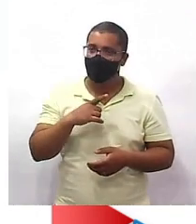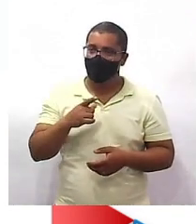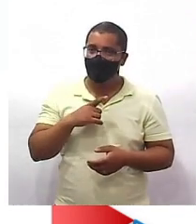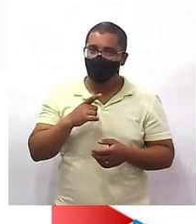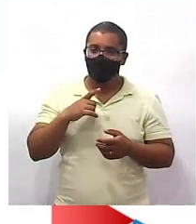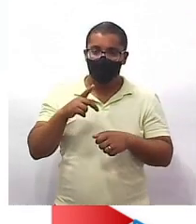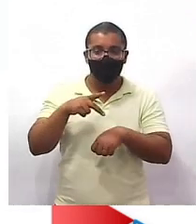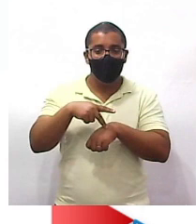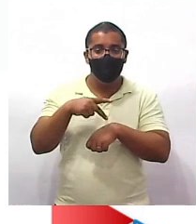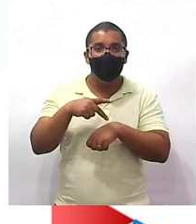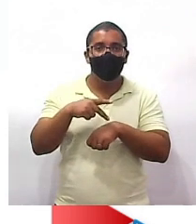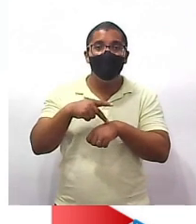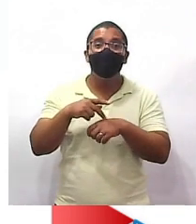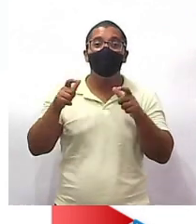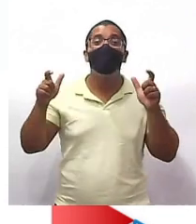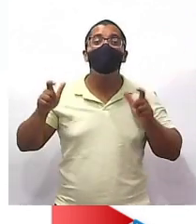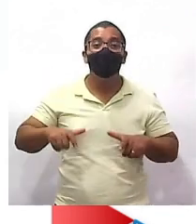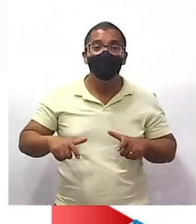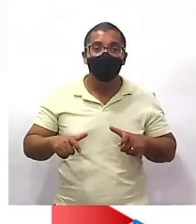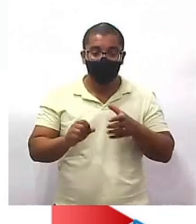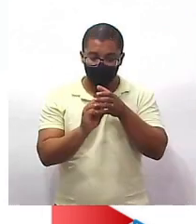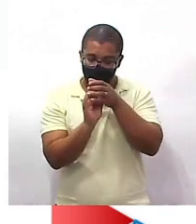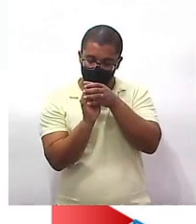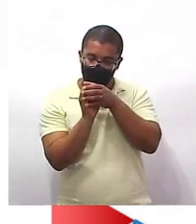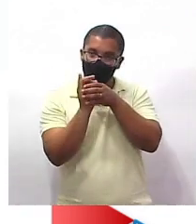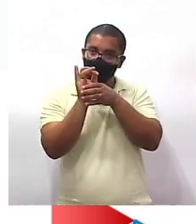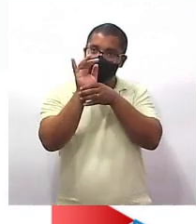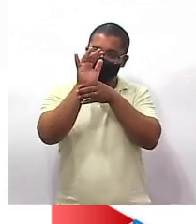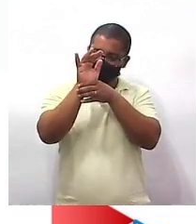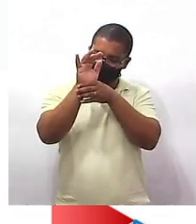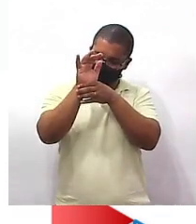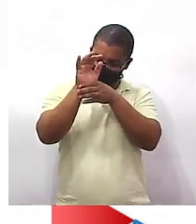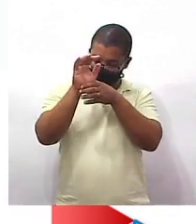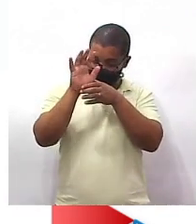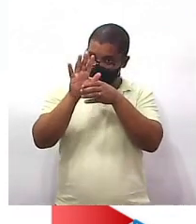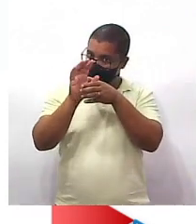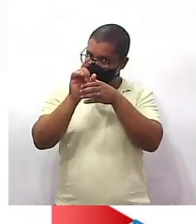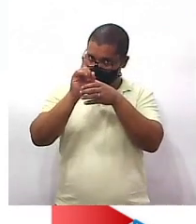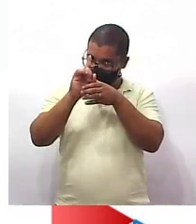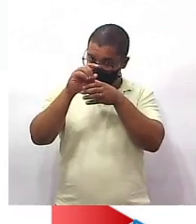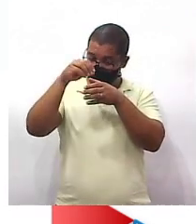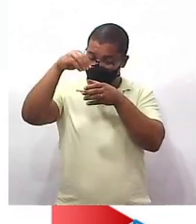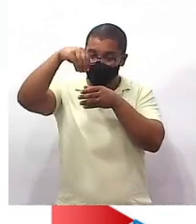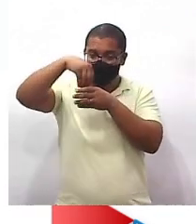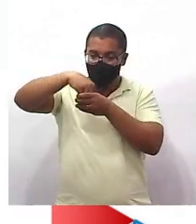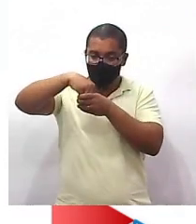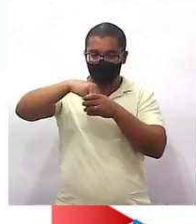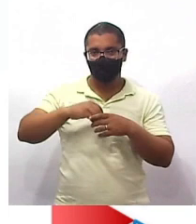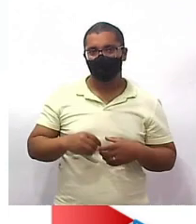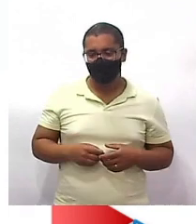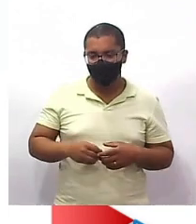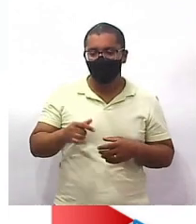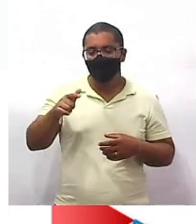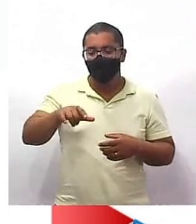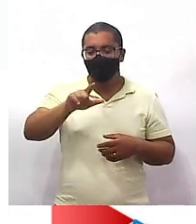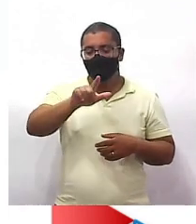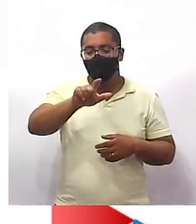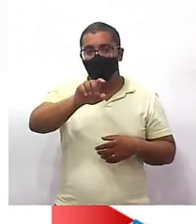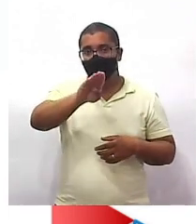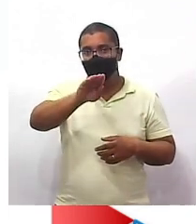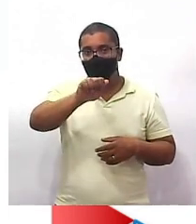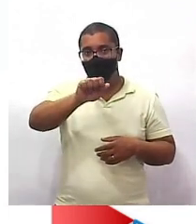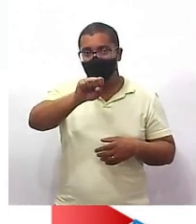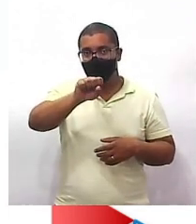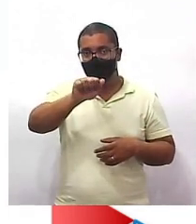justamente no interior do vulcão. Eu tenho o basalto, que ele é bem comum. Já essa